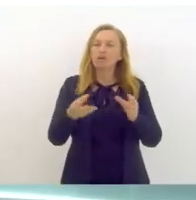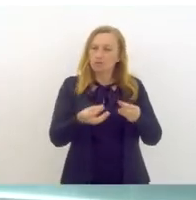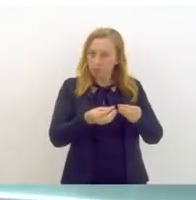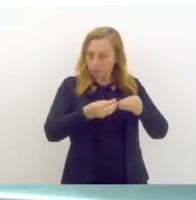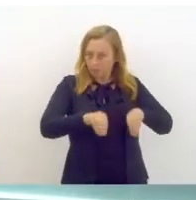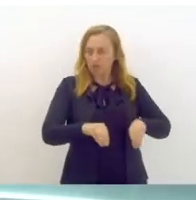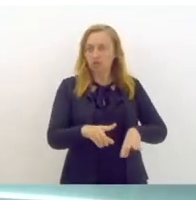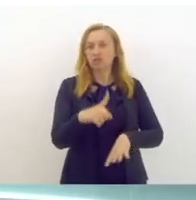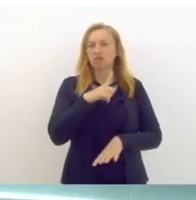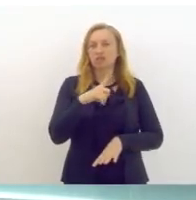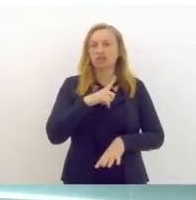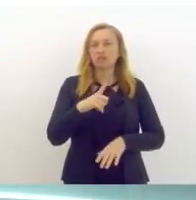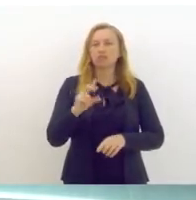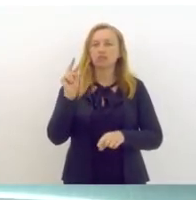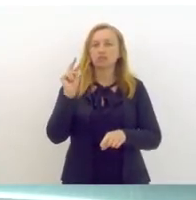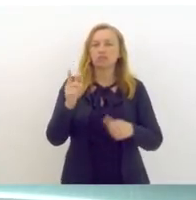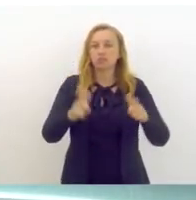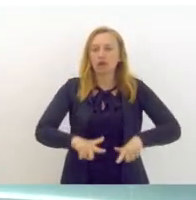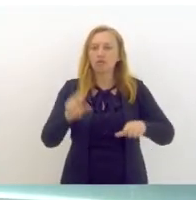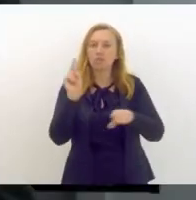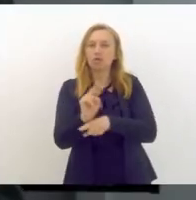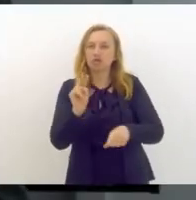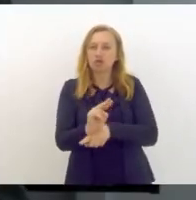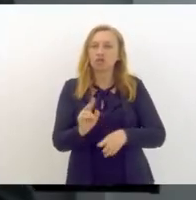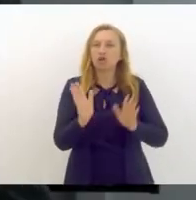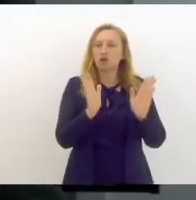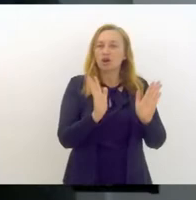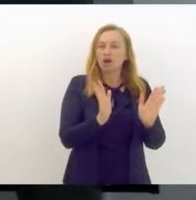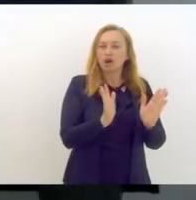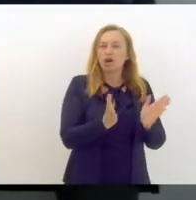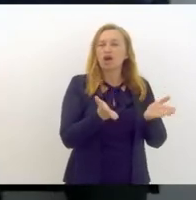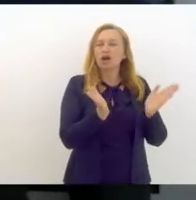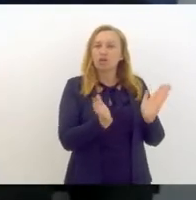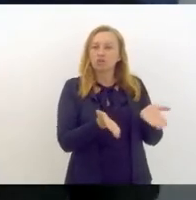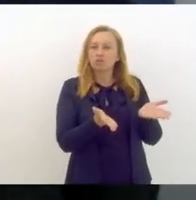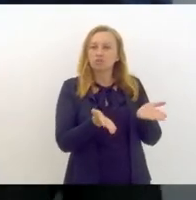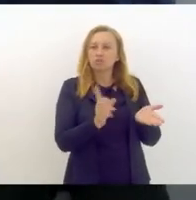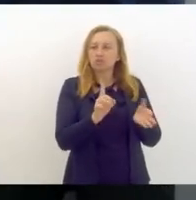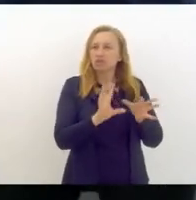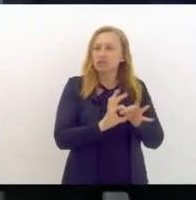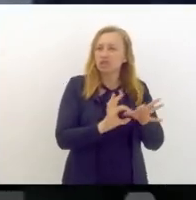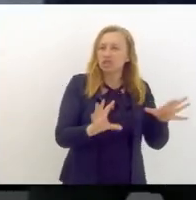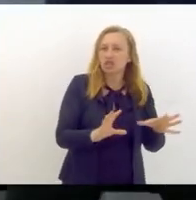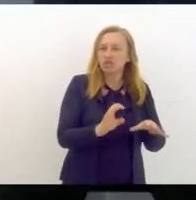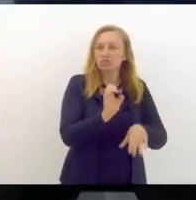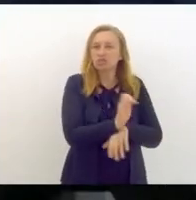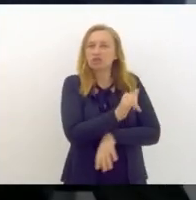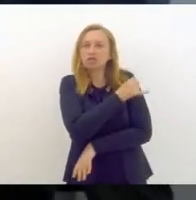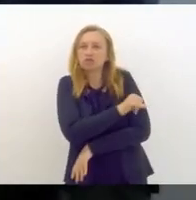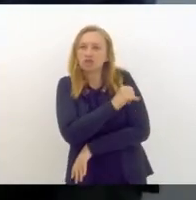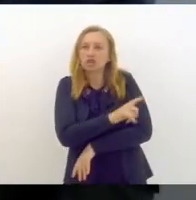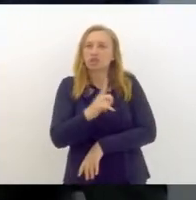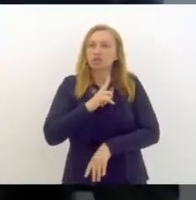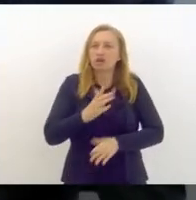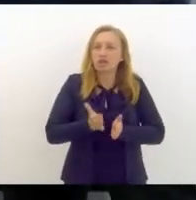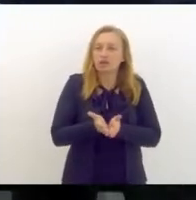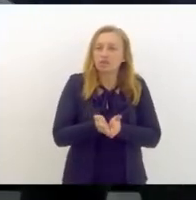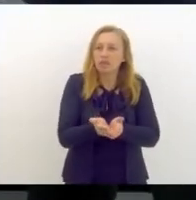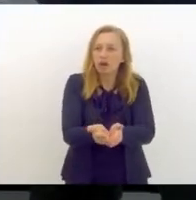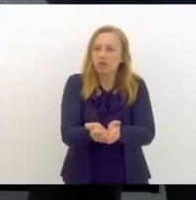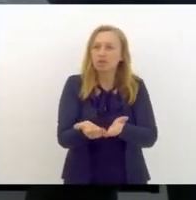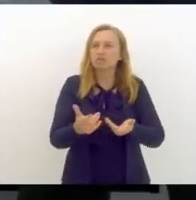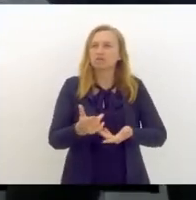hoje protegido pela unidade. Extração ilegal de ouro, apesar de não ser permitido no estado do Rio de Janeiro, tem balsa de ouro dentro do